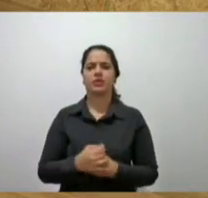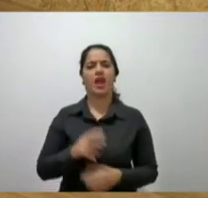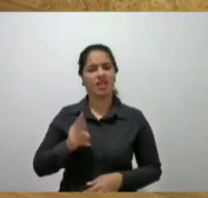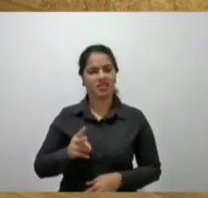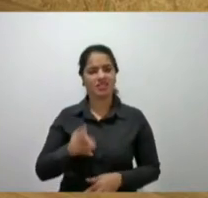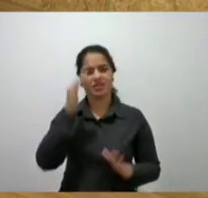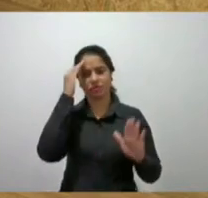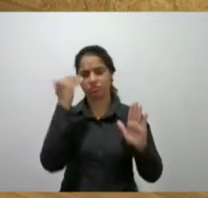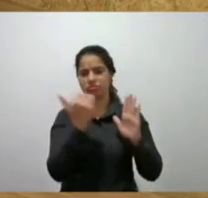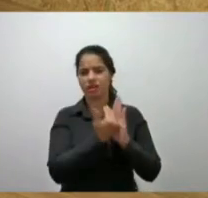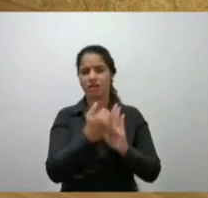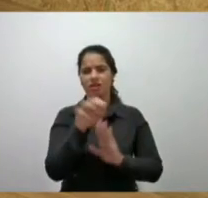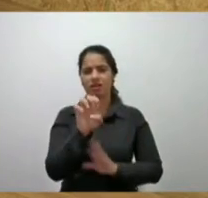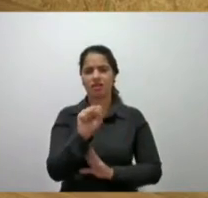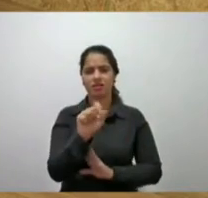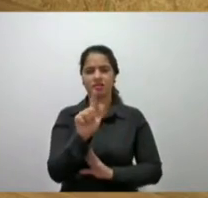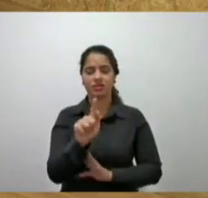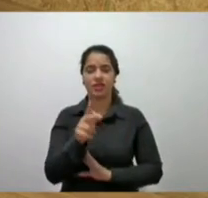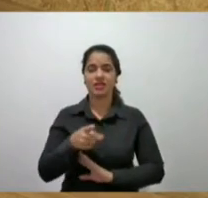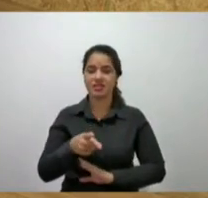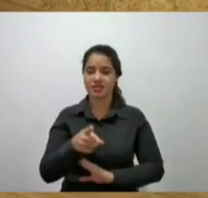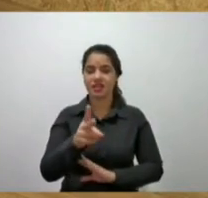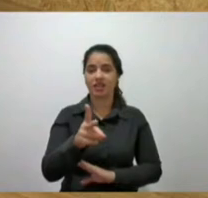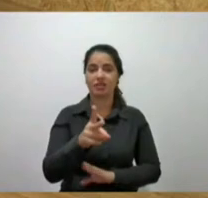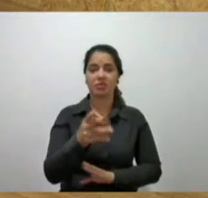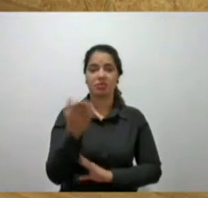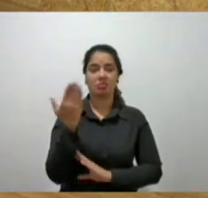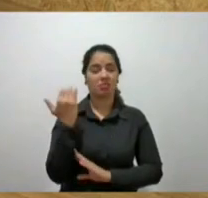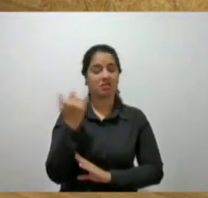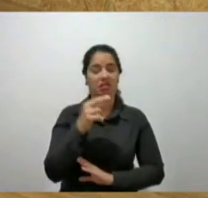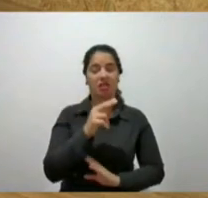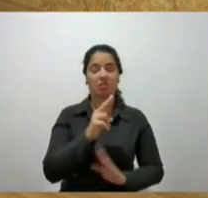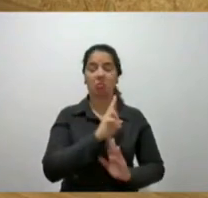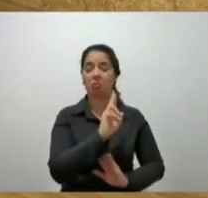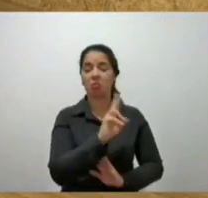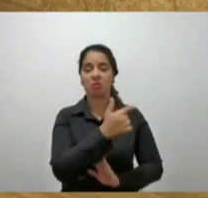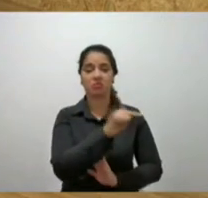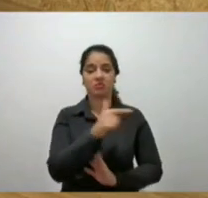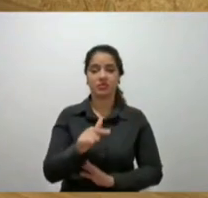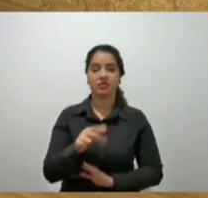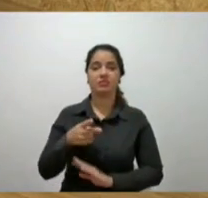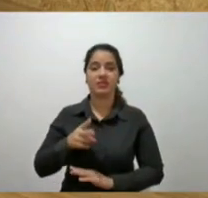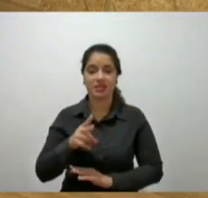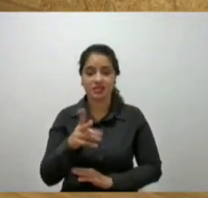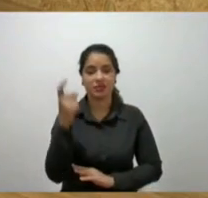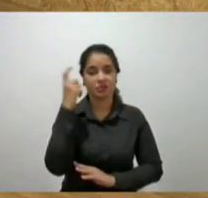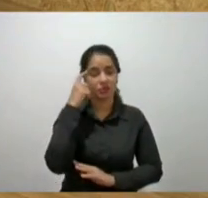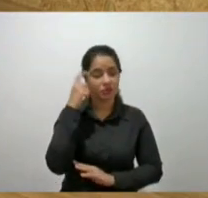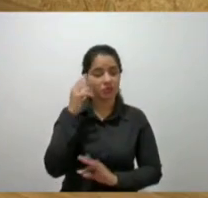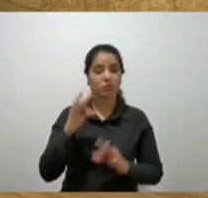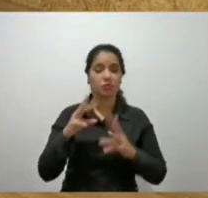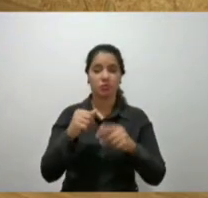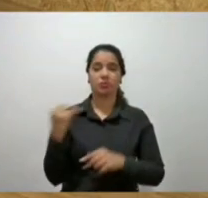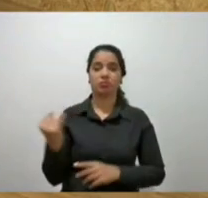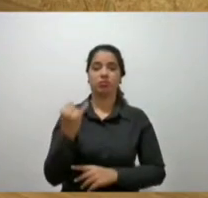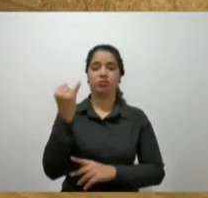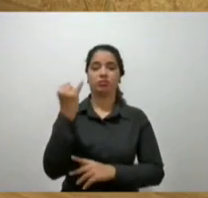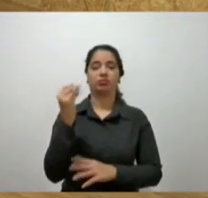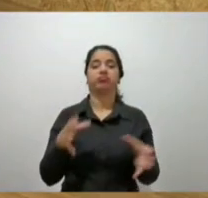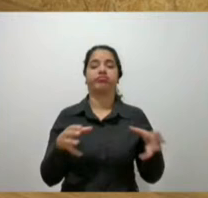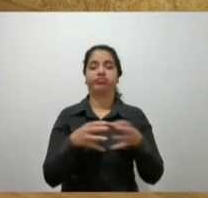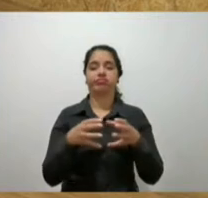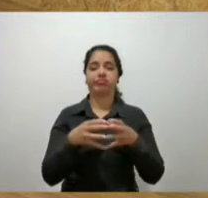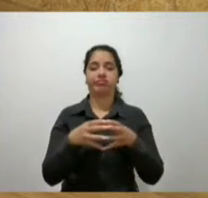palavra, porque sempre colocou o cliente, o corretor, né, os funcionários na frente. Então, sabe assim, o ESG vem muito do